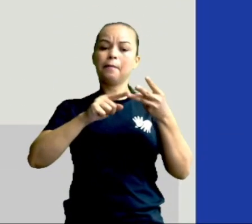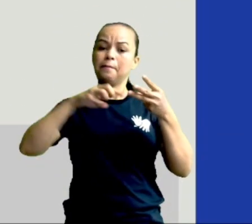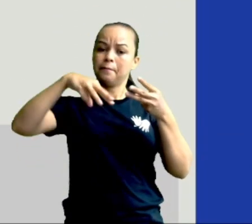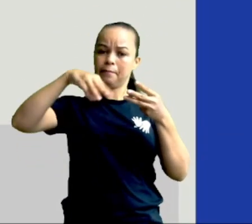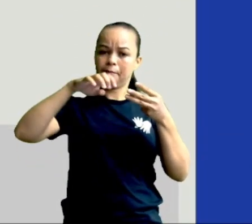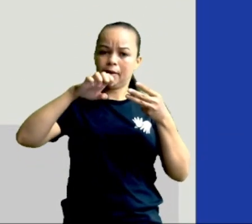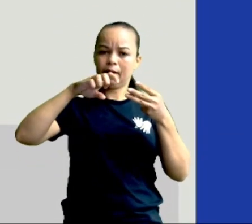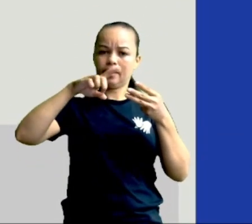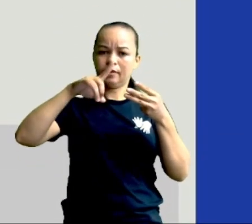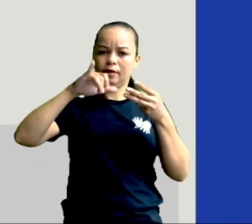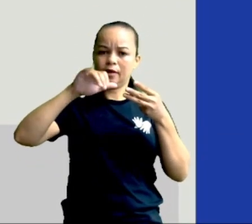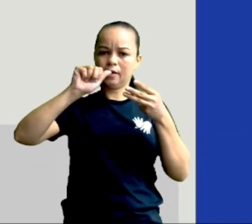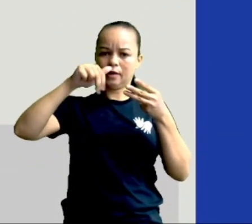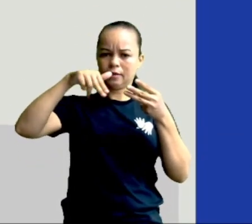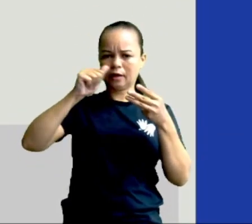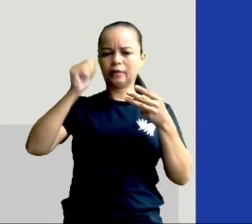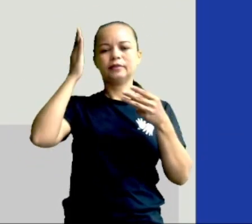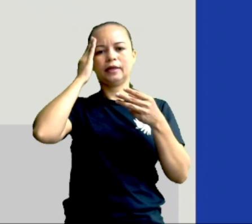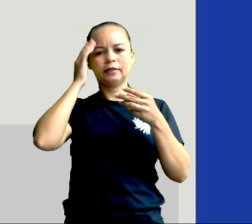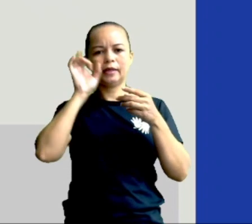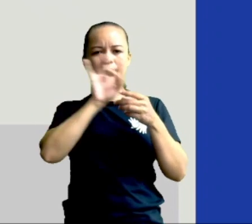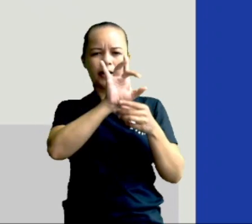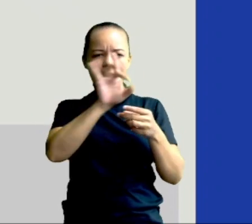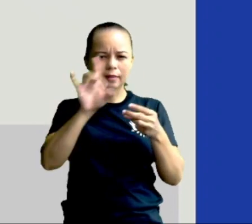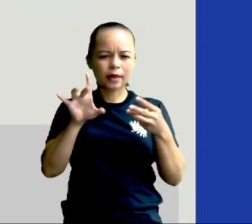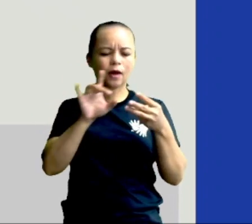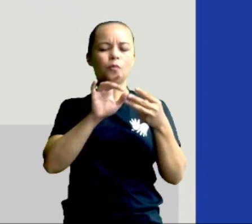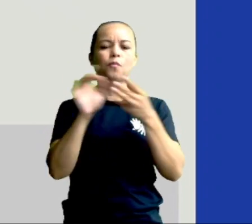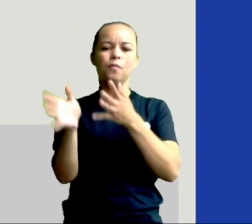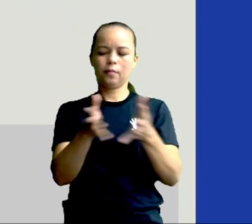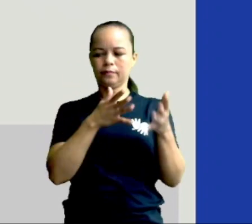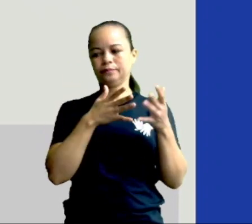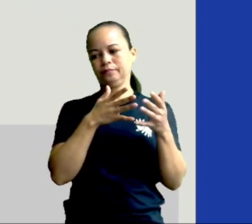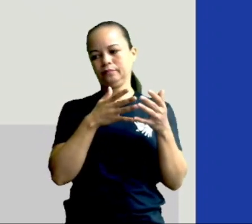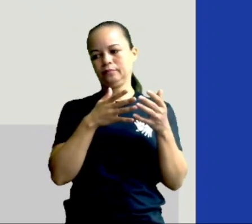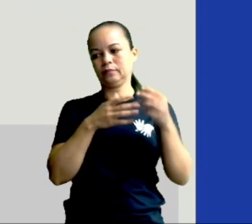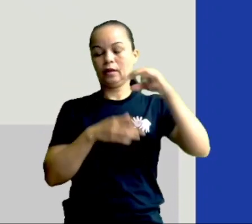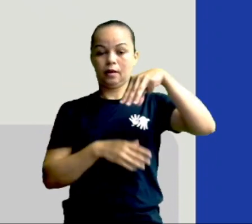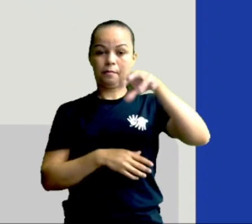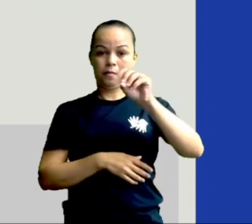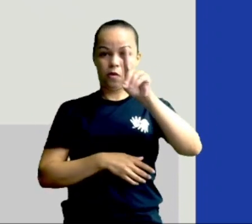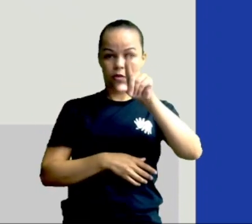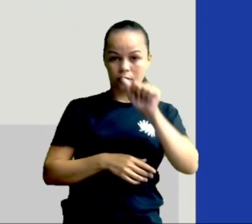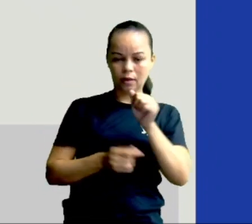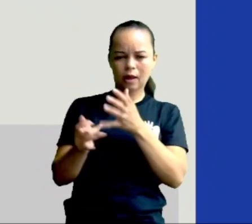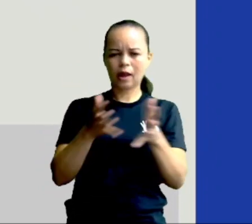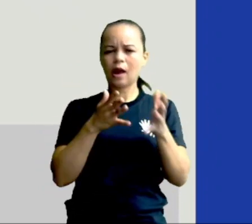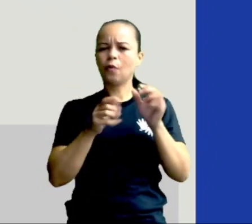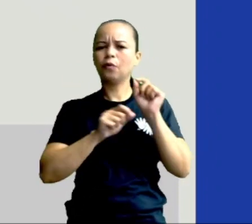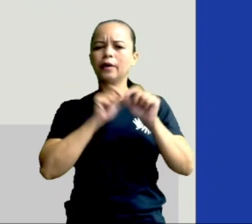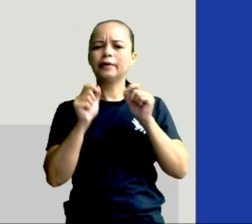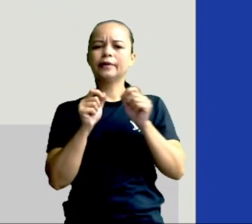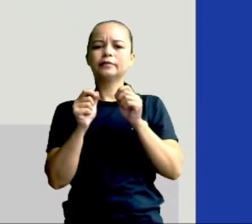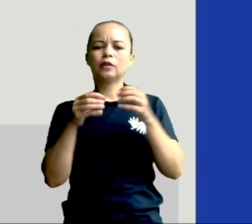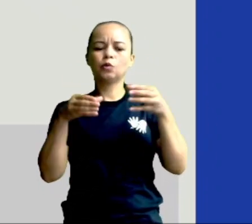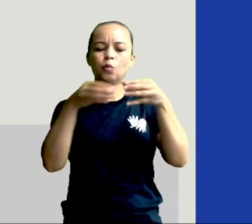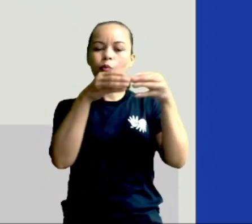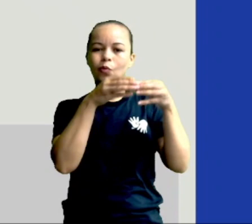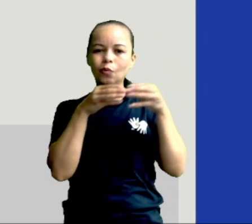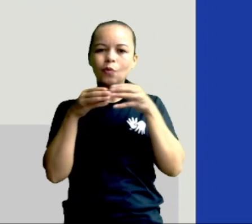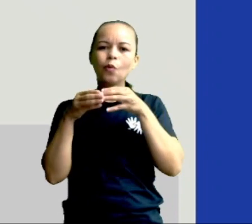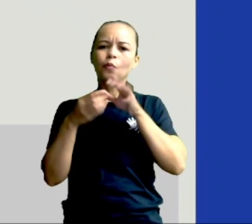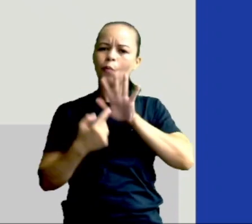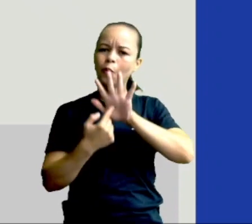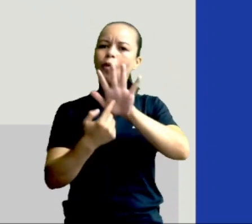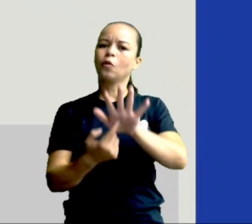um. A moda, em um conjunto de dados, é aquele resultado mais recorrente no conjunto,